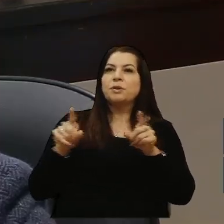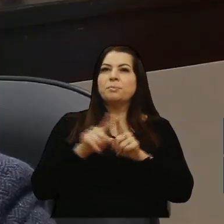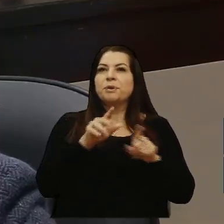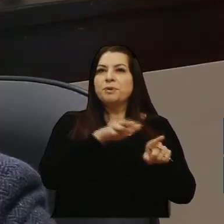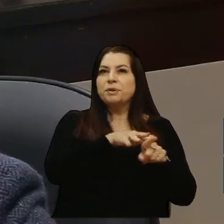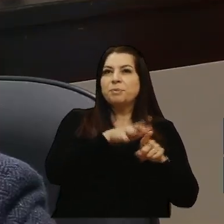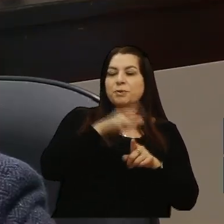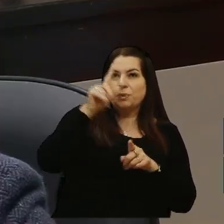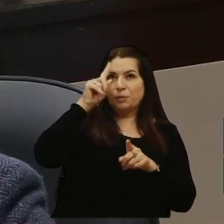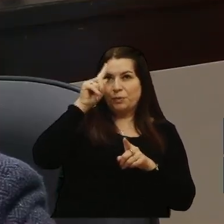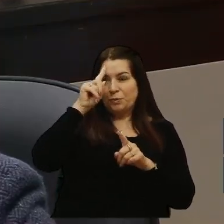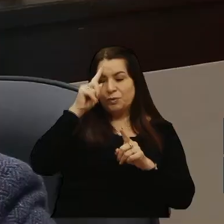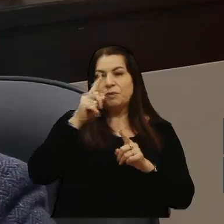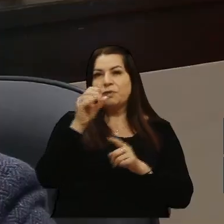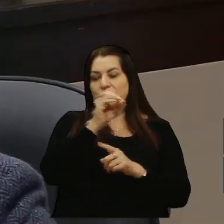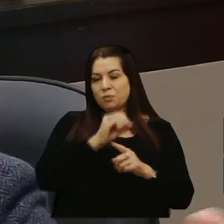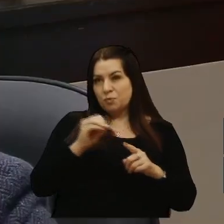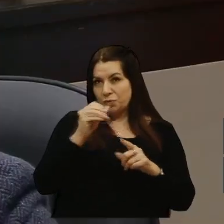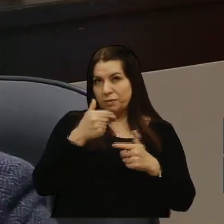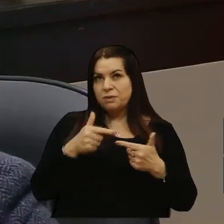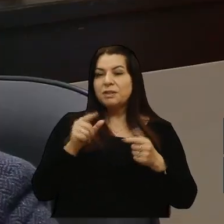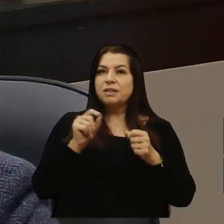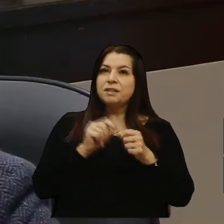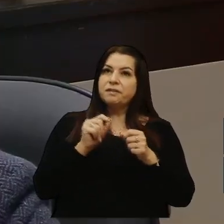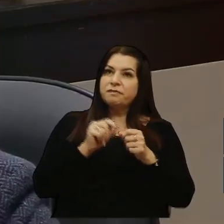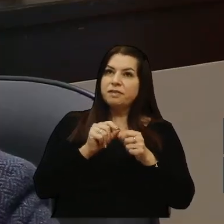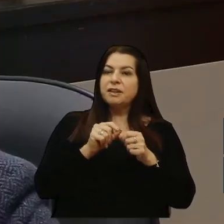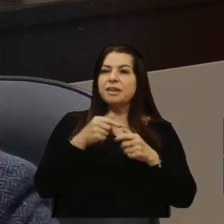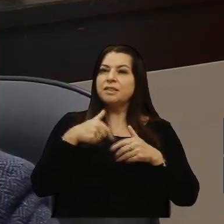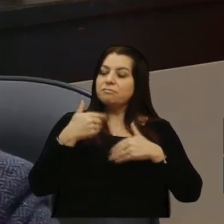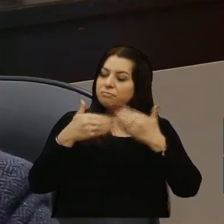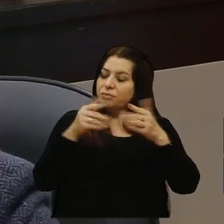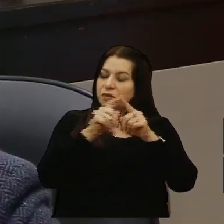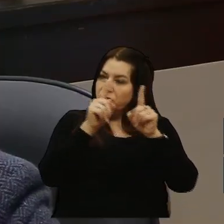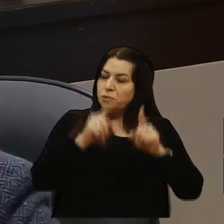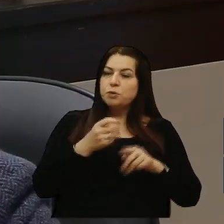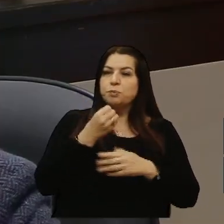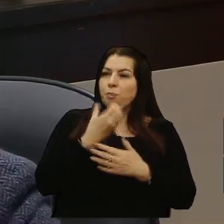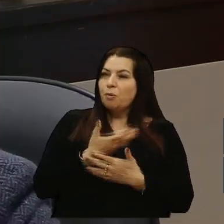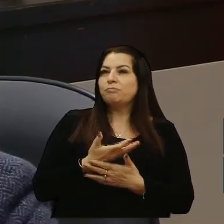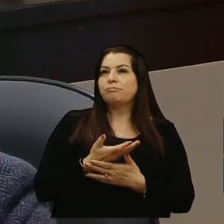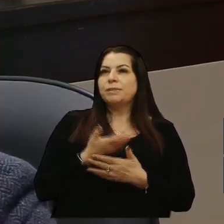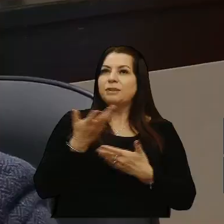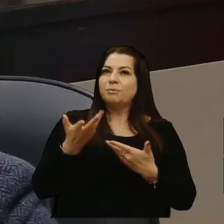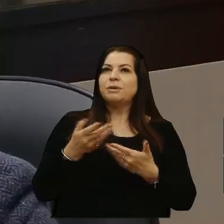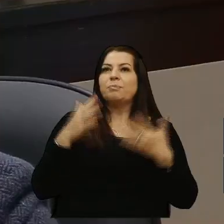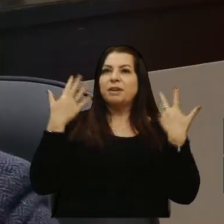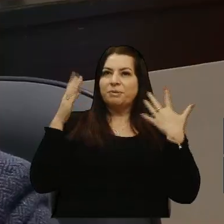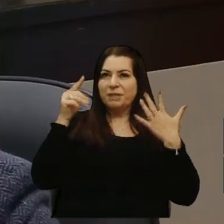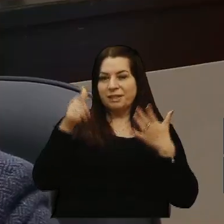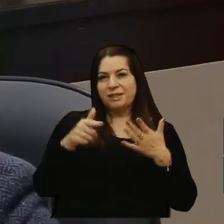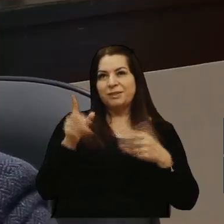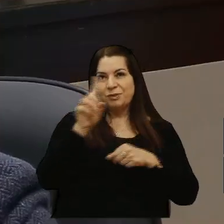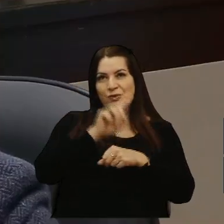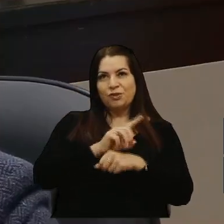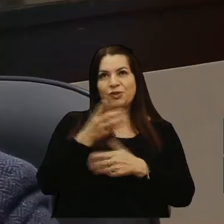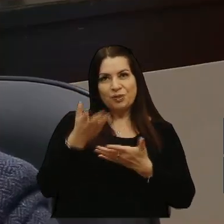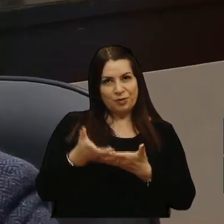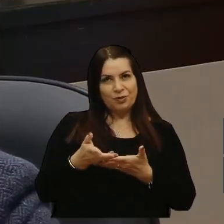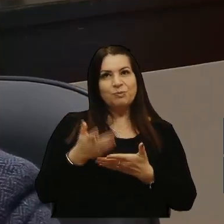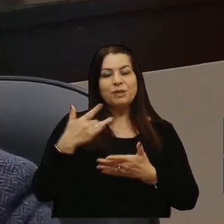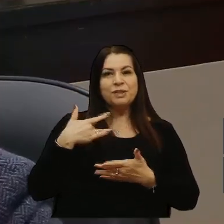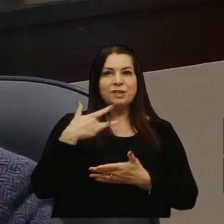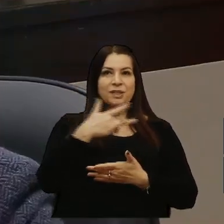demandas do dia a dia, ela faz um ótimo trabalho. E quem faz a máquina da são servidores bons, né? Então aqui vai meu parabéns para ela nessa data de hoje. Muita